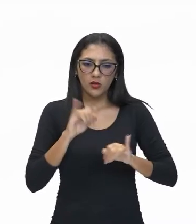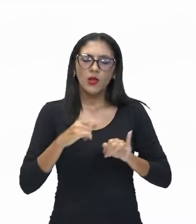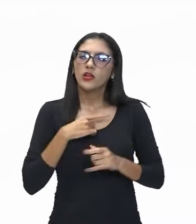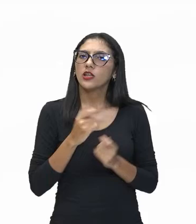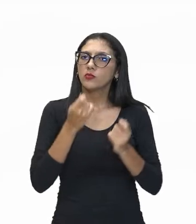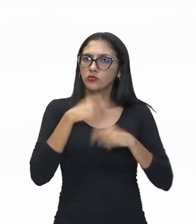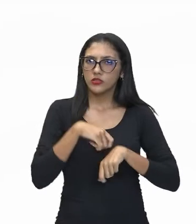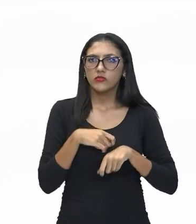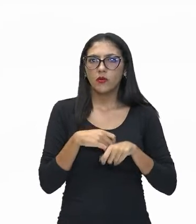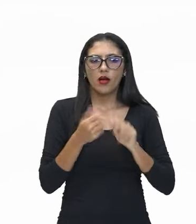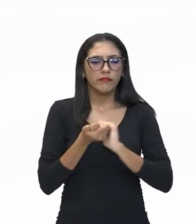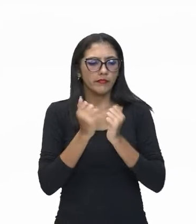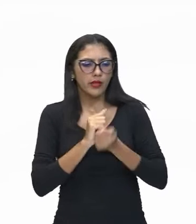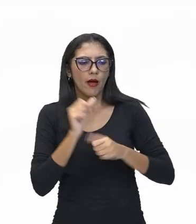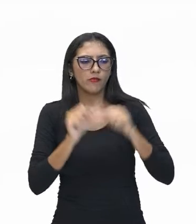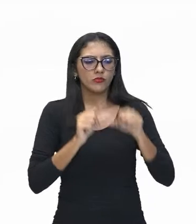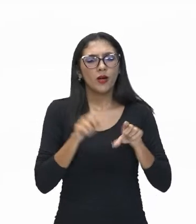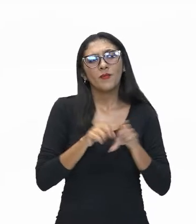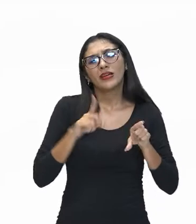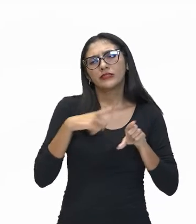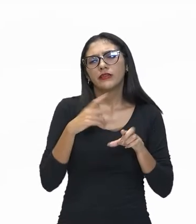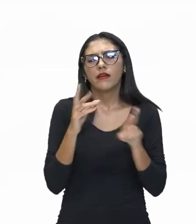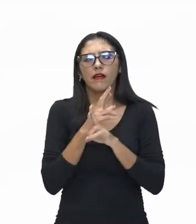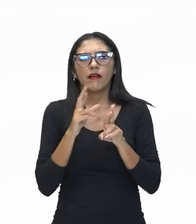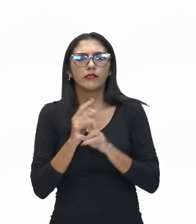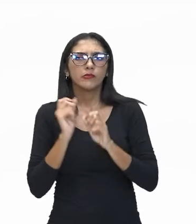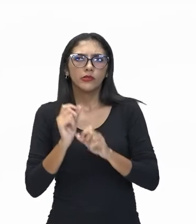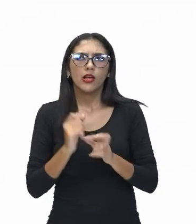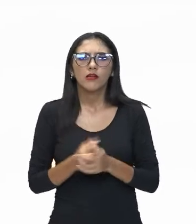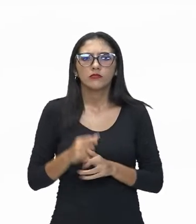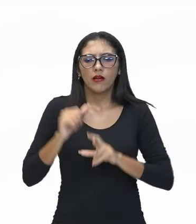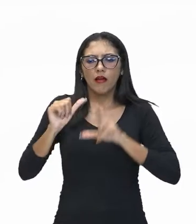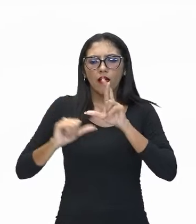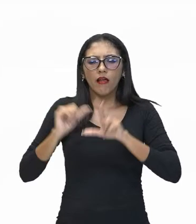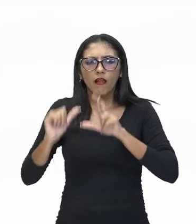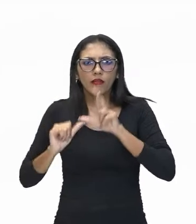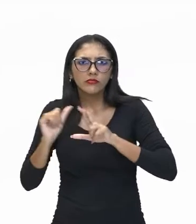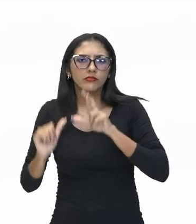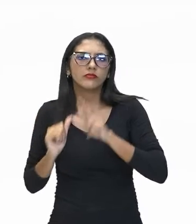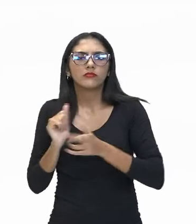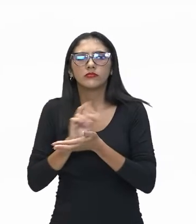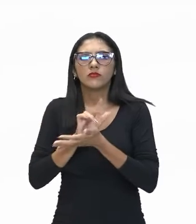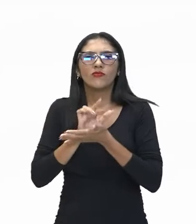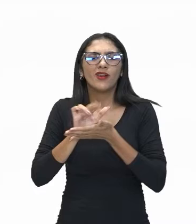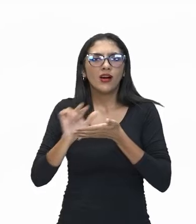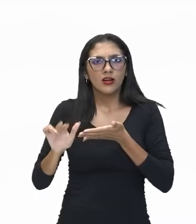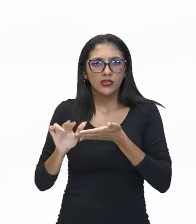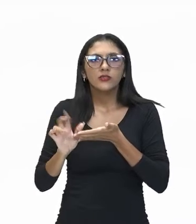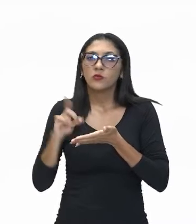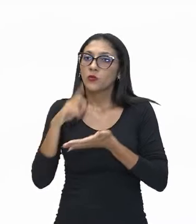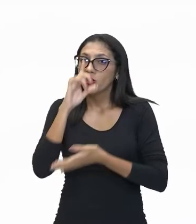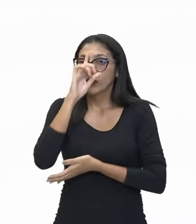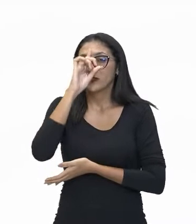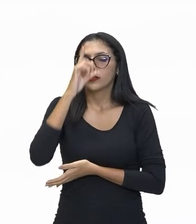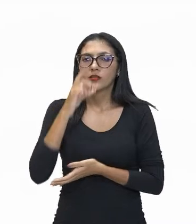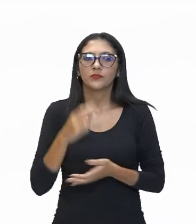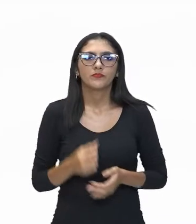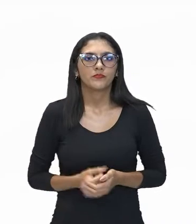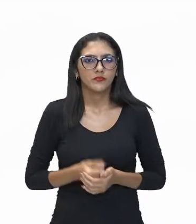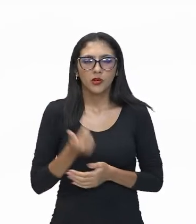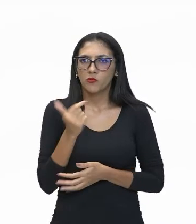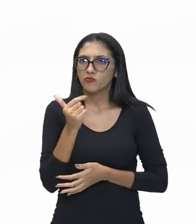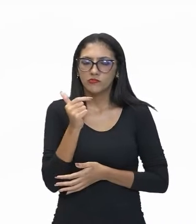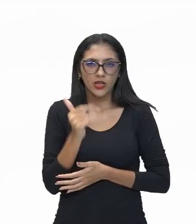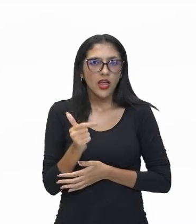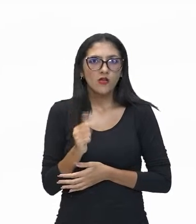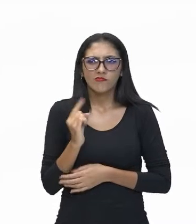em outro, né? Mas aí são reações específicas para essa ideia. A gente não existe, né,